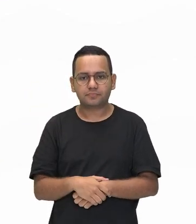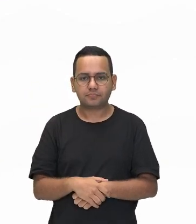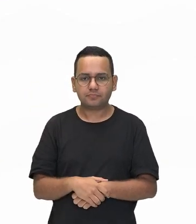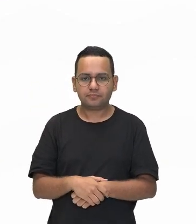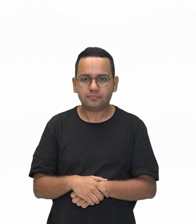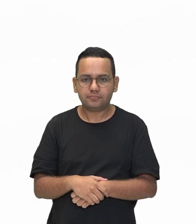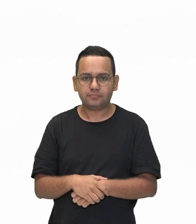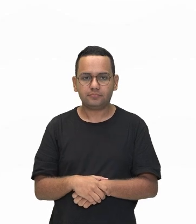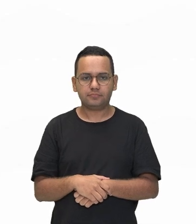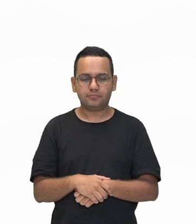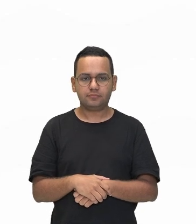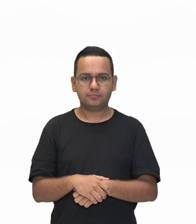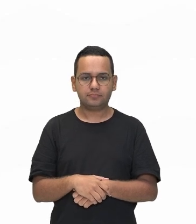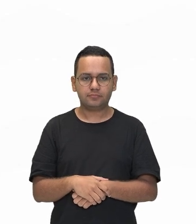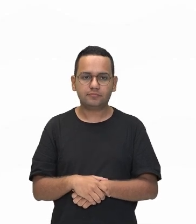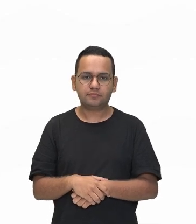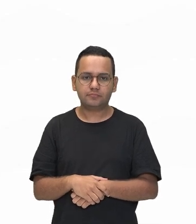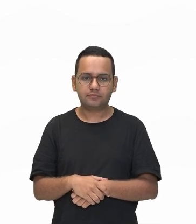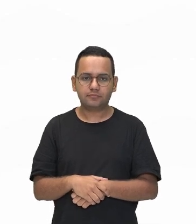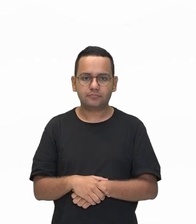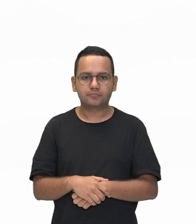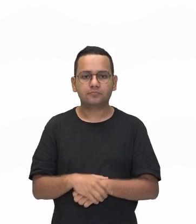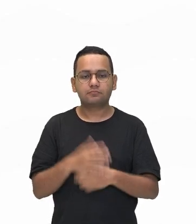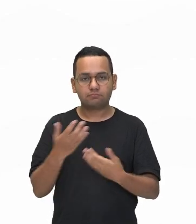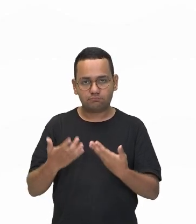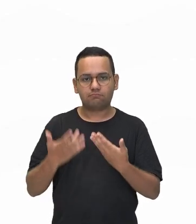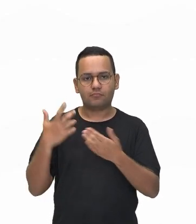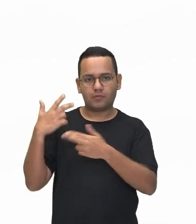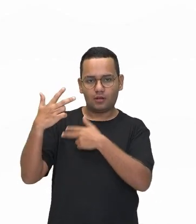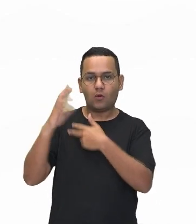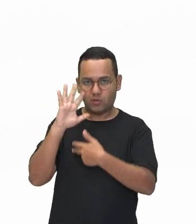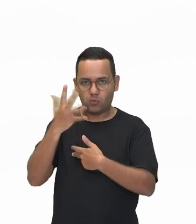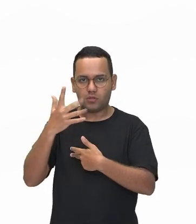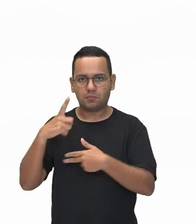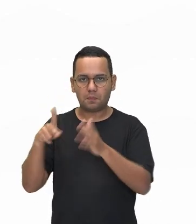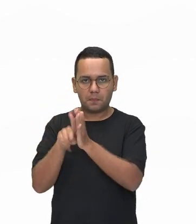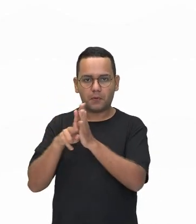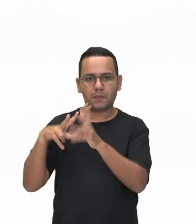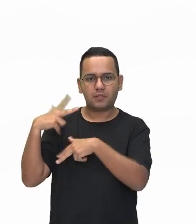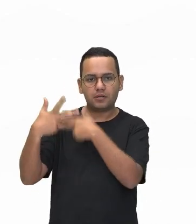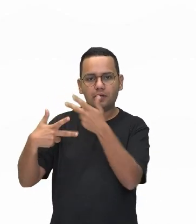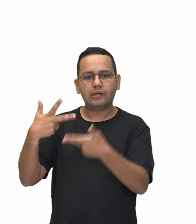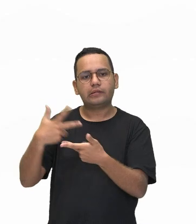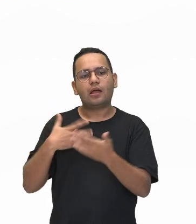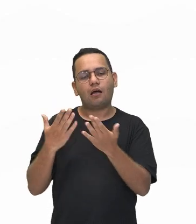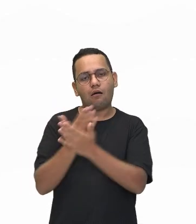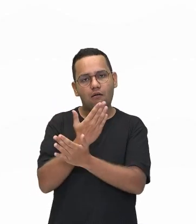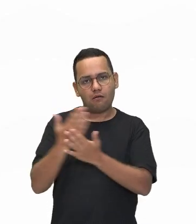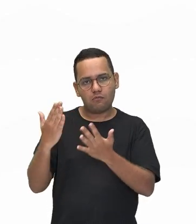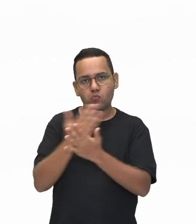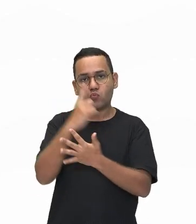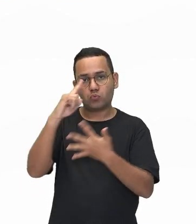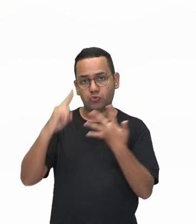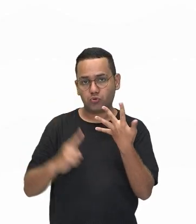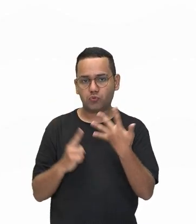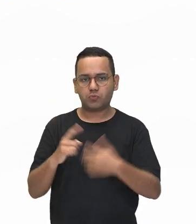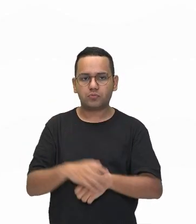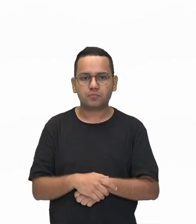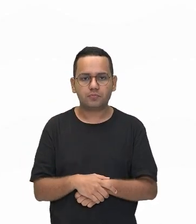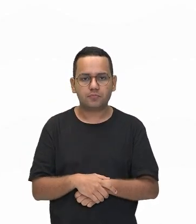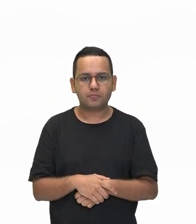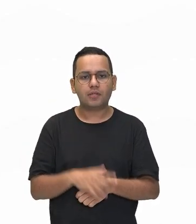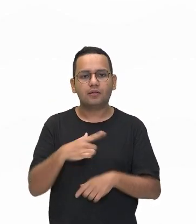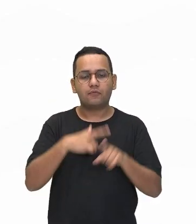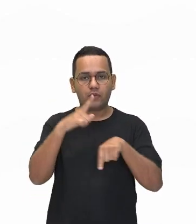Que a ocorrência da seleção natural depende de alguns pontos de existência. Existência de variabilidade